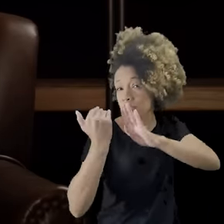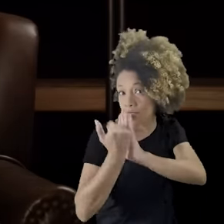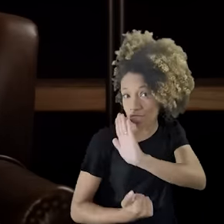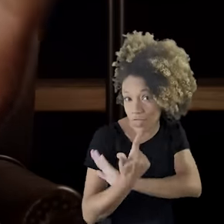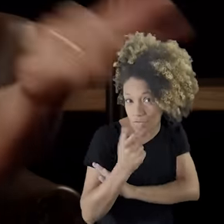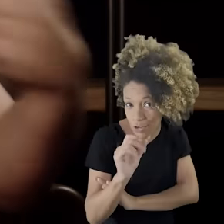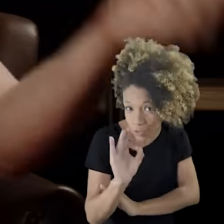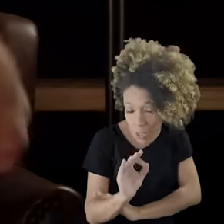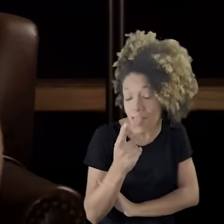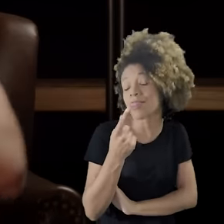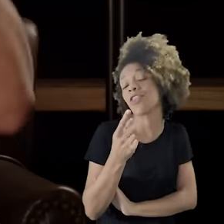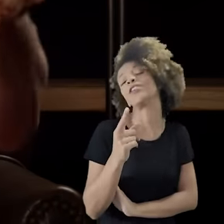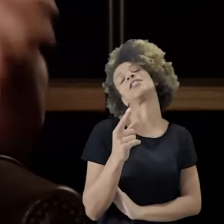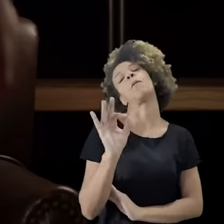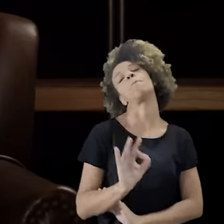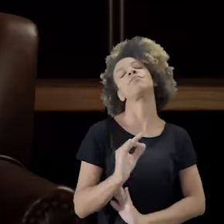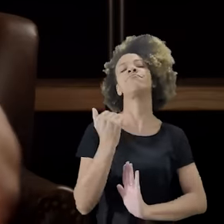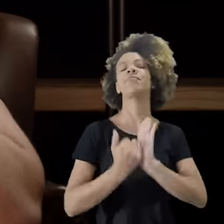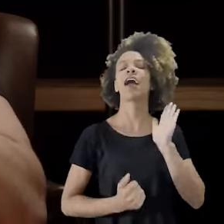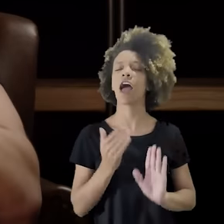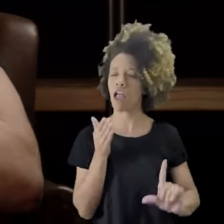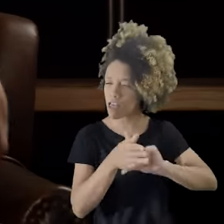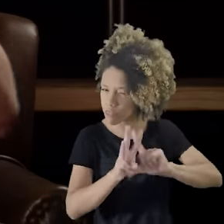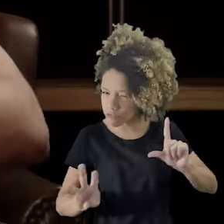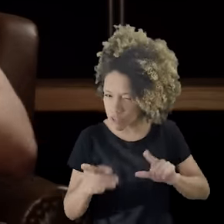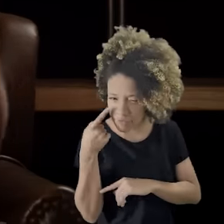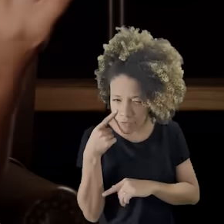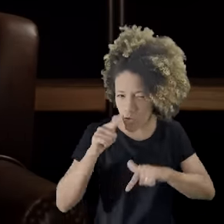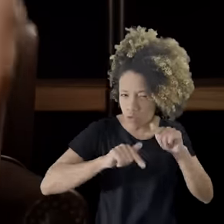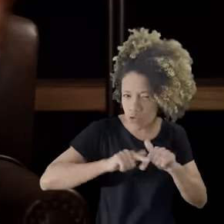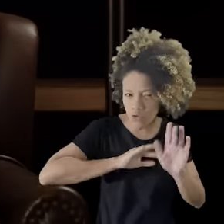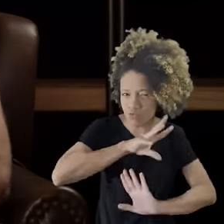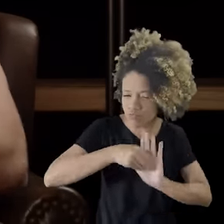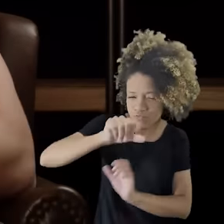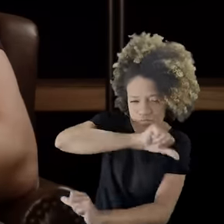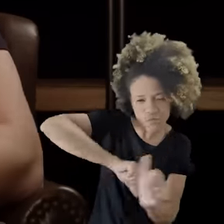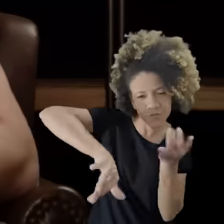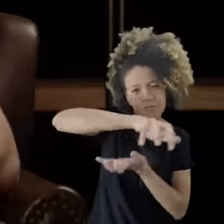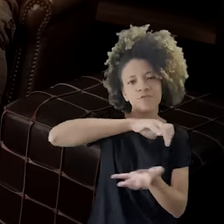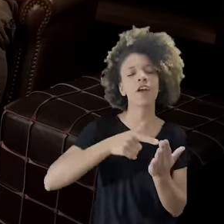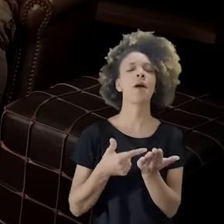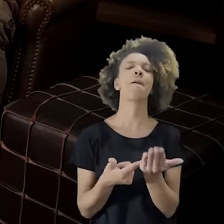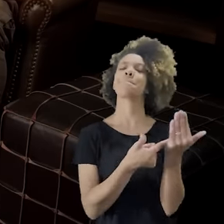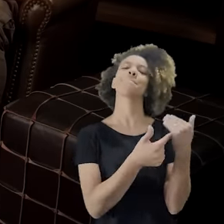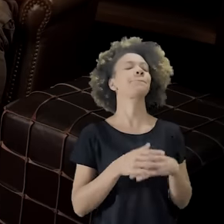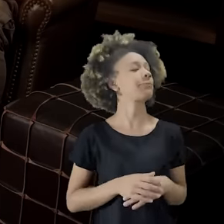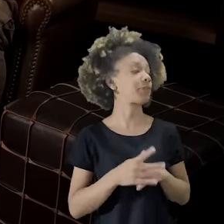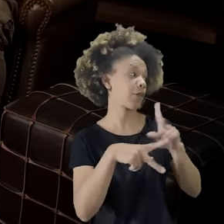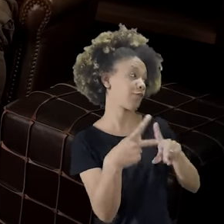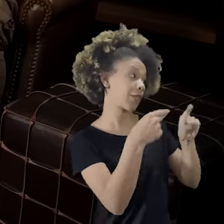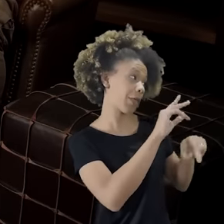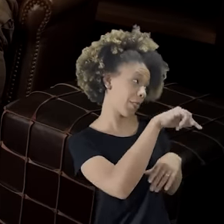de desconto que a linha você não gostou você pode trocar entra no site dá uma olhada cara ensaio tá revolucionando aí mercado de roupa vou te dar aqui um presente